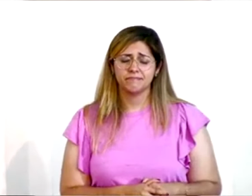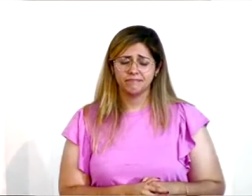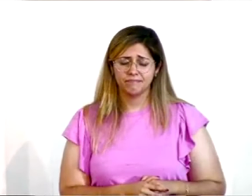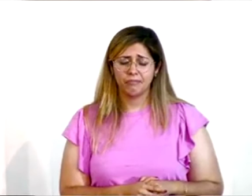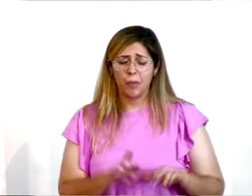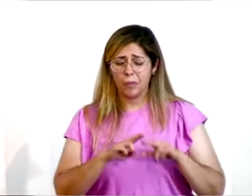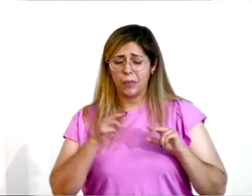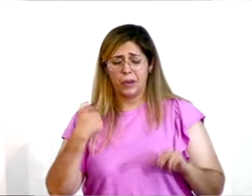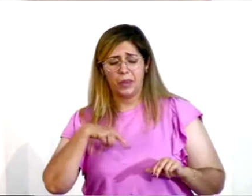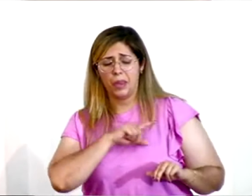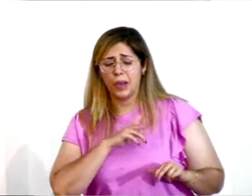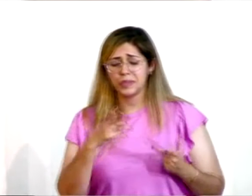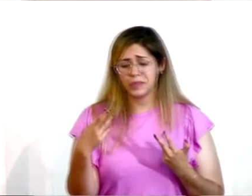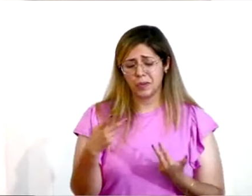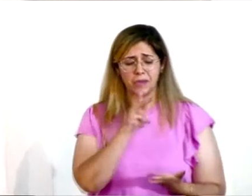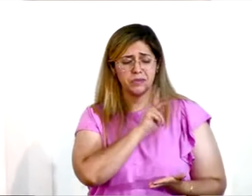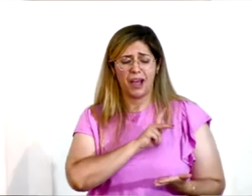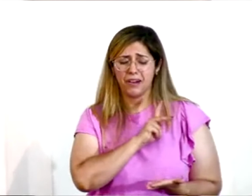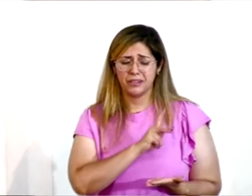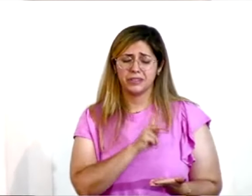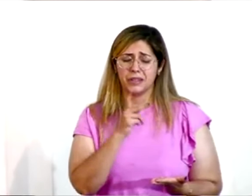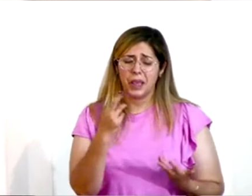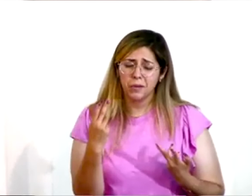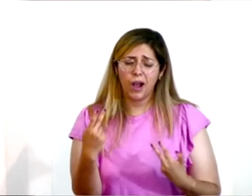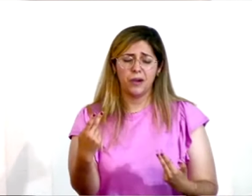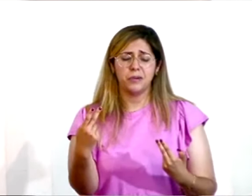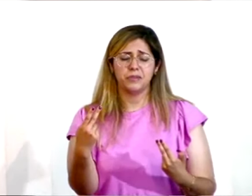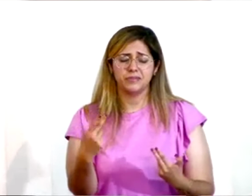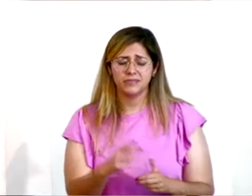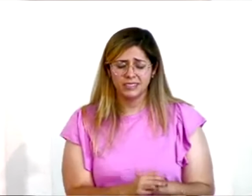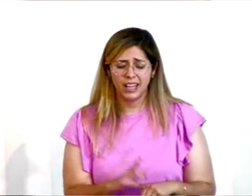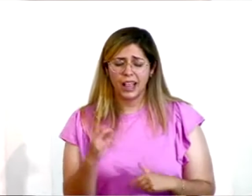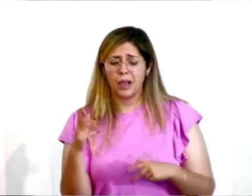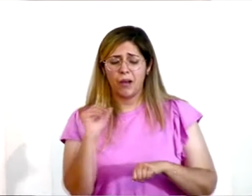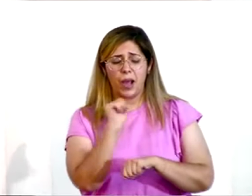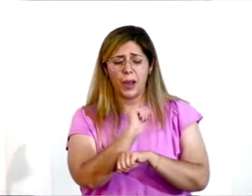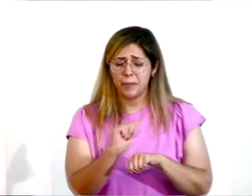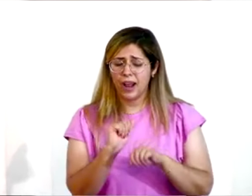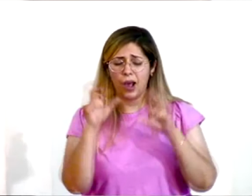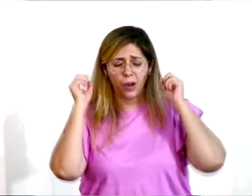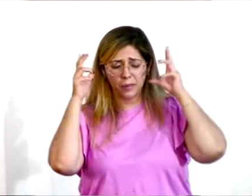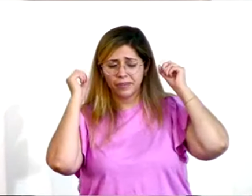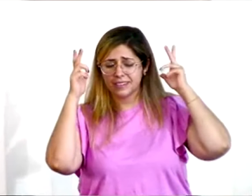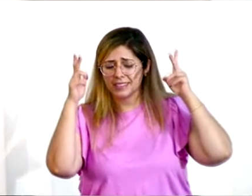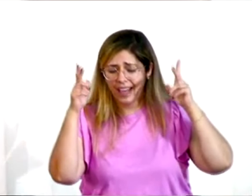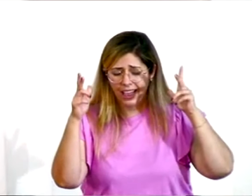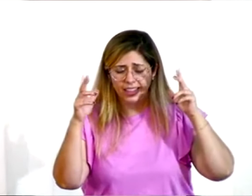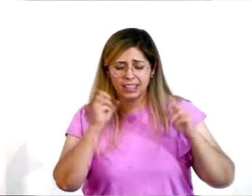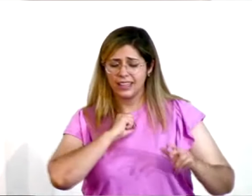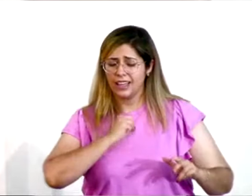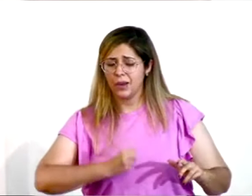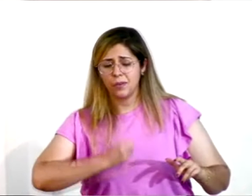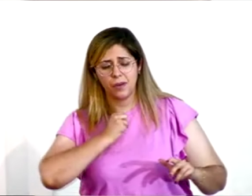ser comigo como foi com Saulo? Tem que ser comigo como foi com Abraão, com Moisés, com Samuel, com